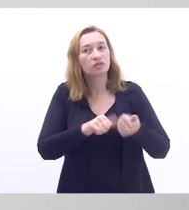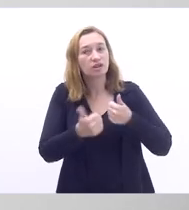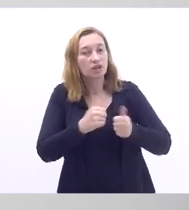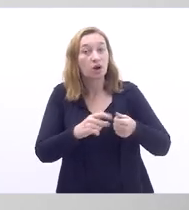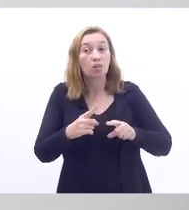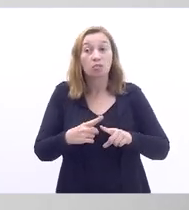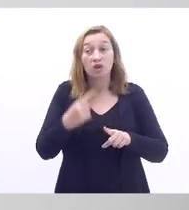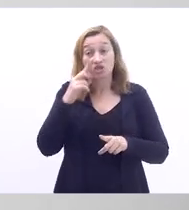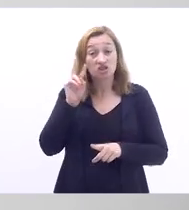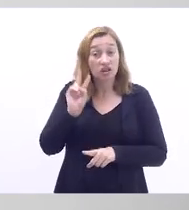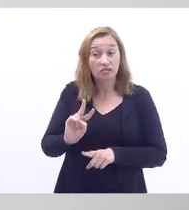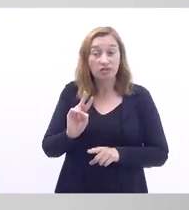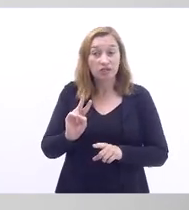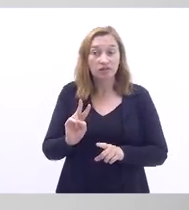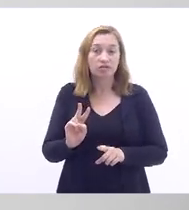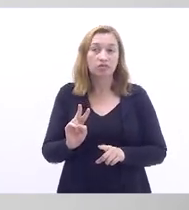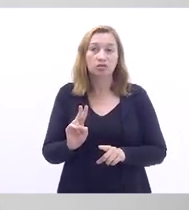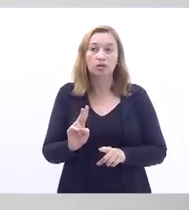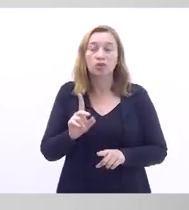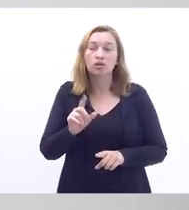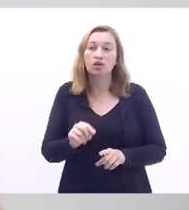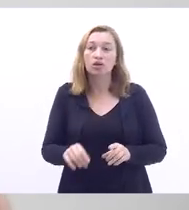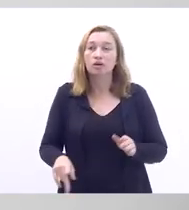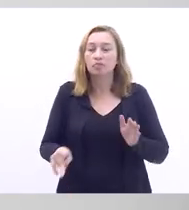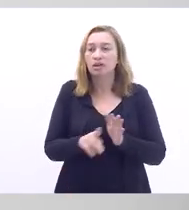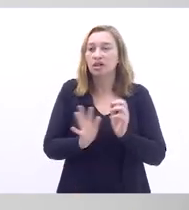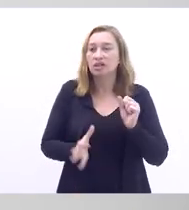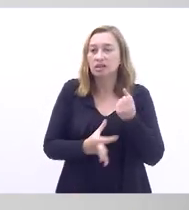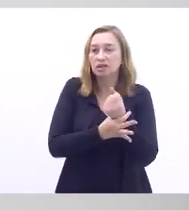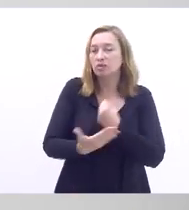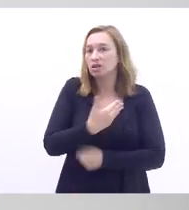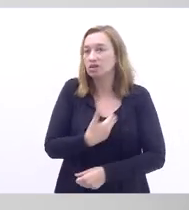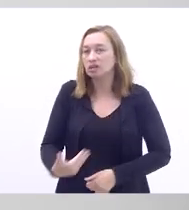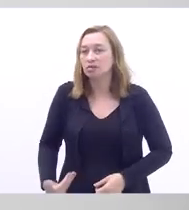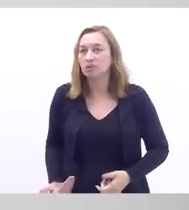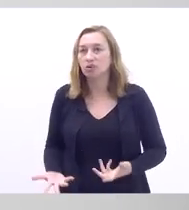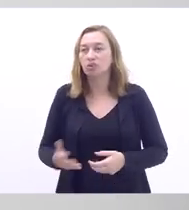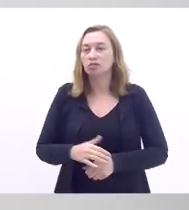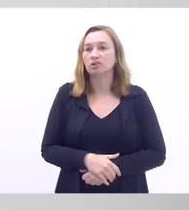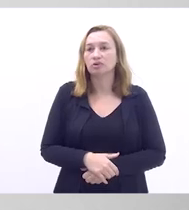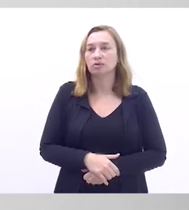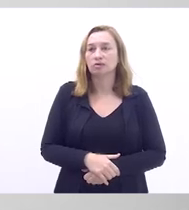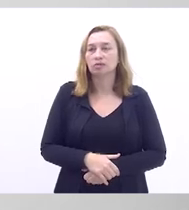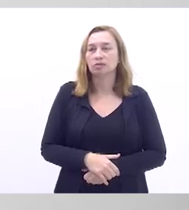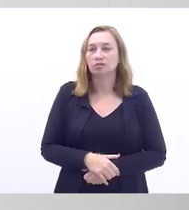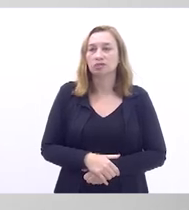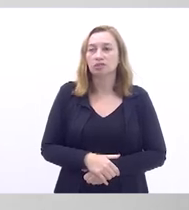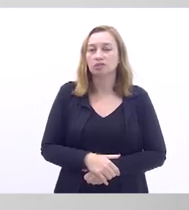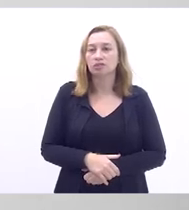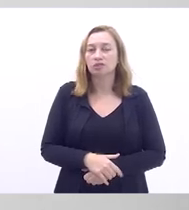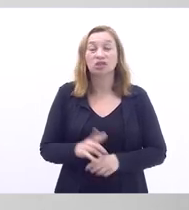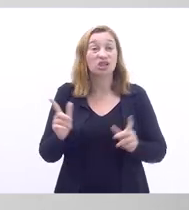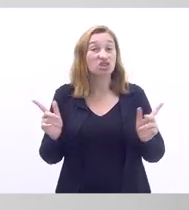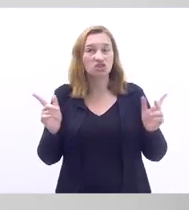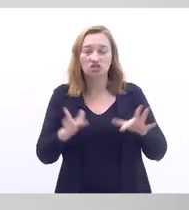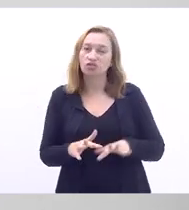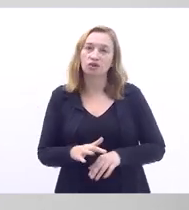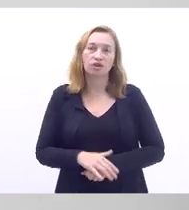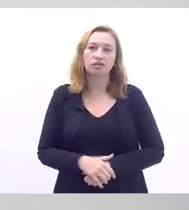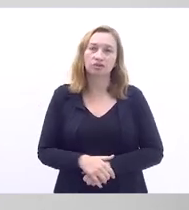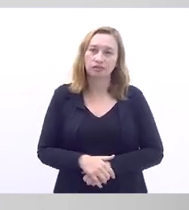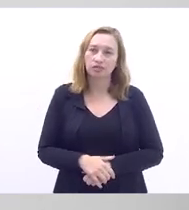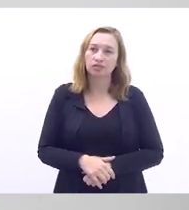porque a gente tá aqui no Parlamento a gente está vendo o que vende questão da Segurança Pública é é com Oi gente